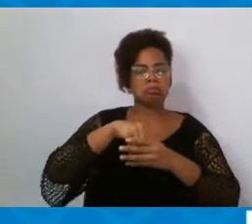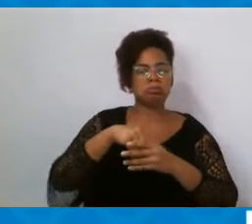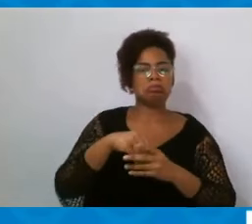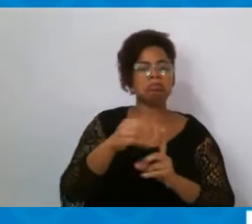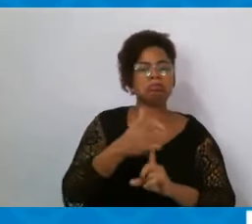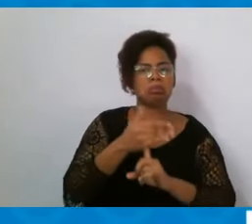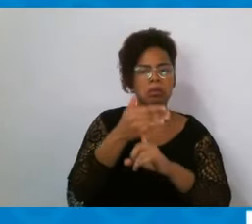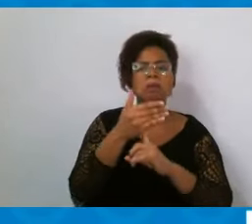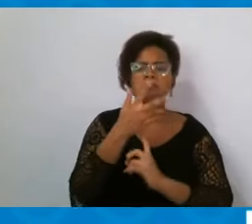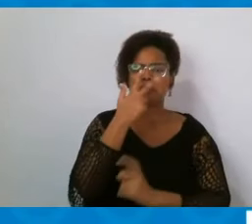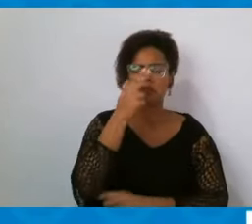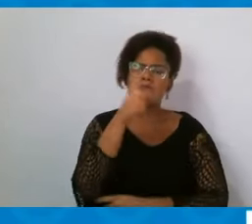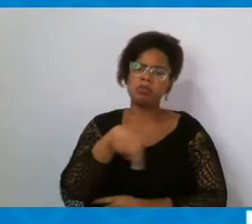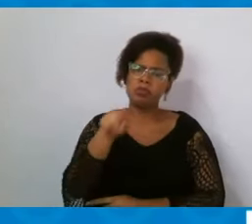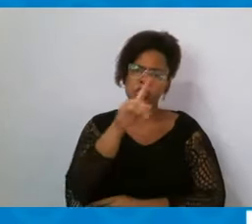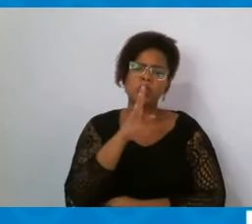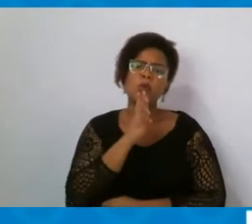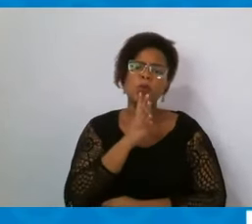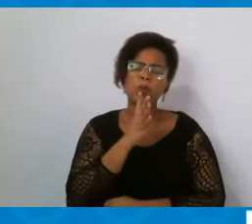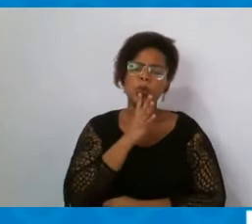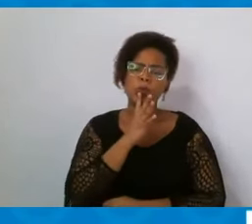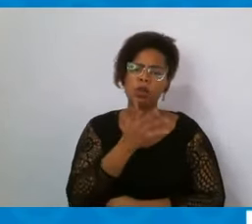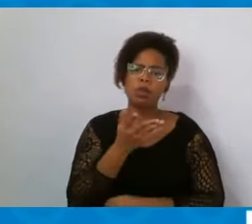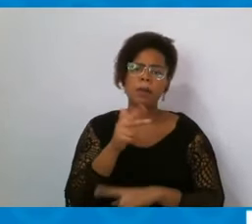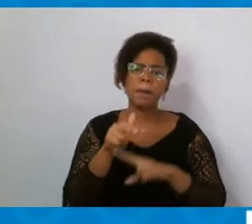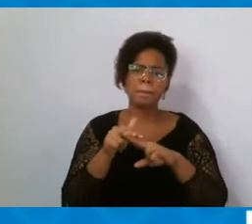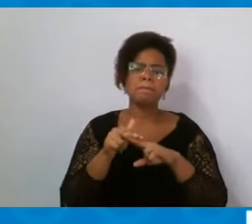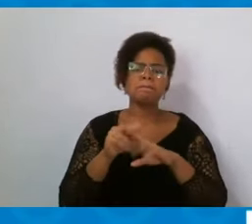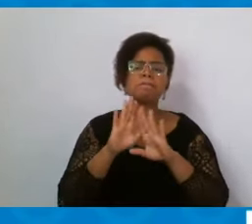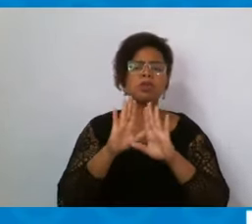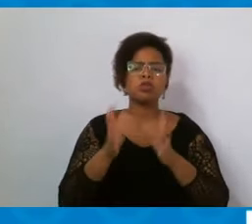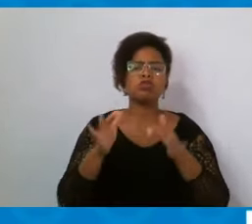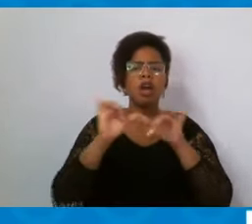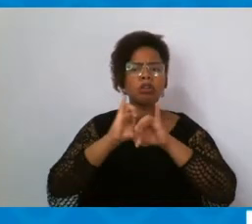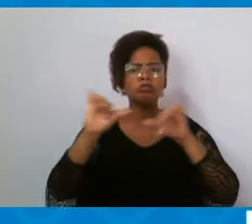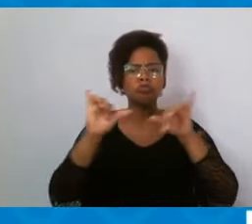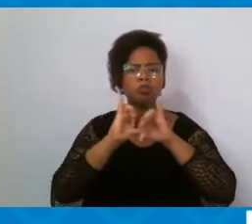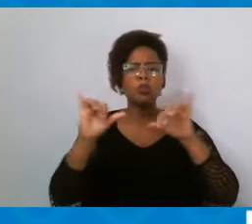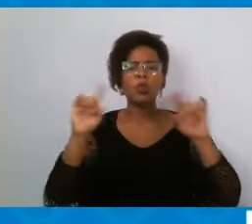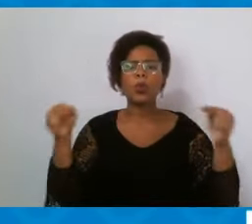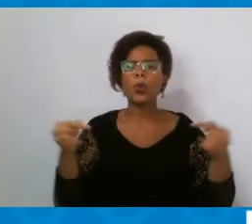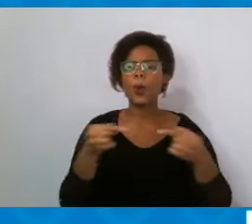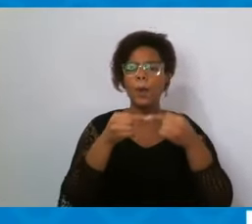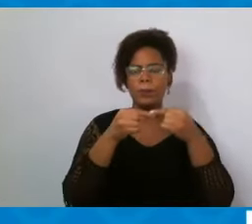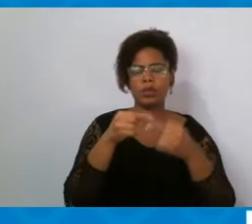já ouviram, porque está muito inserida nessa ideia de cultura maker, de